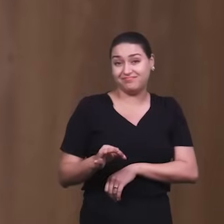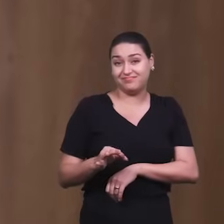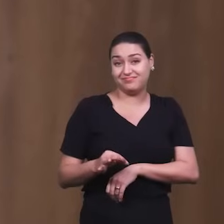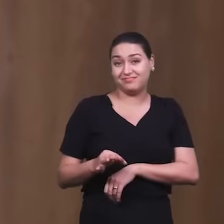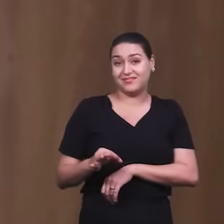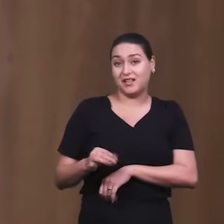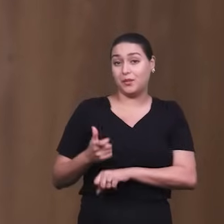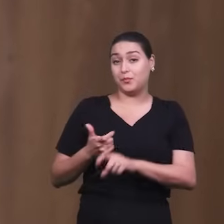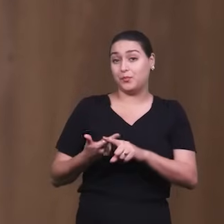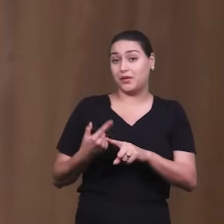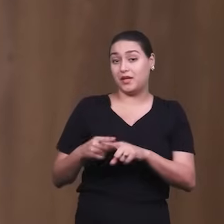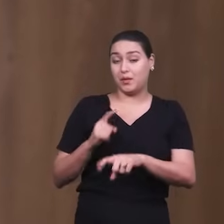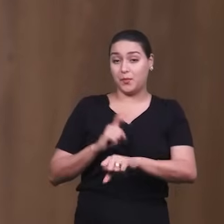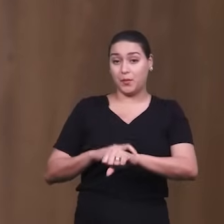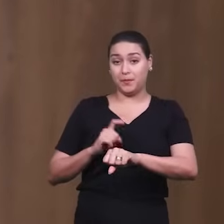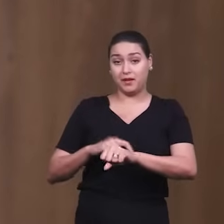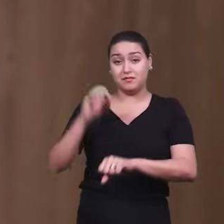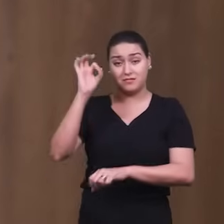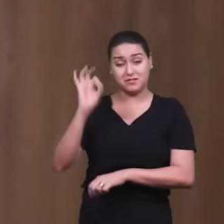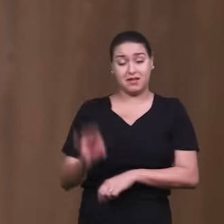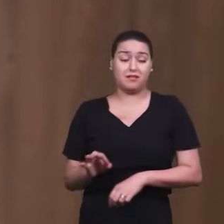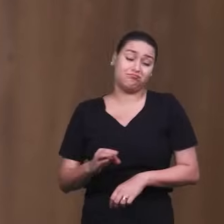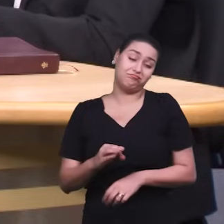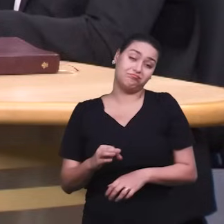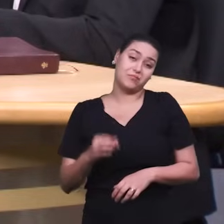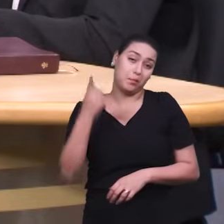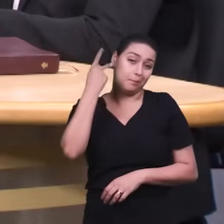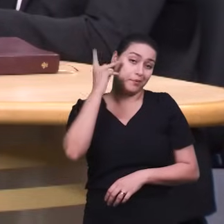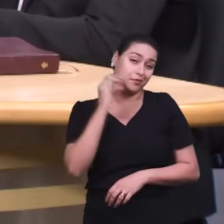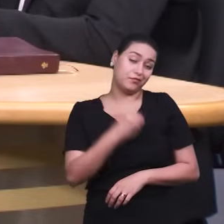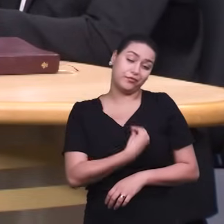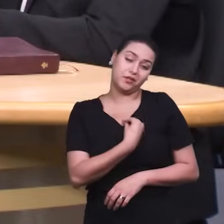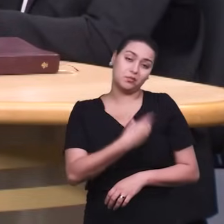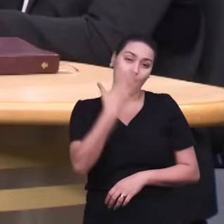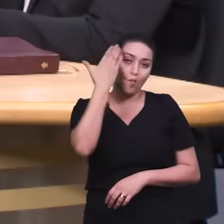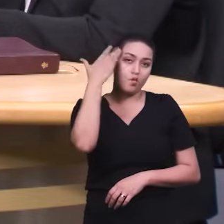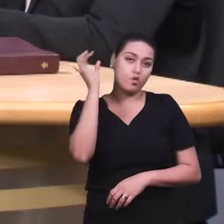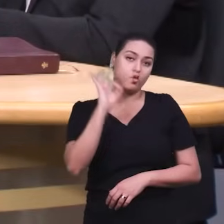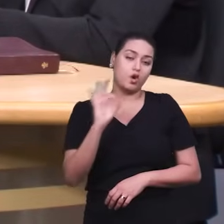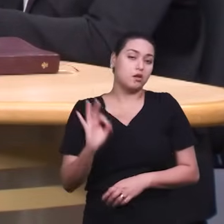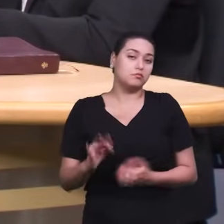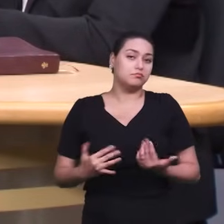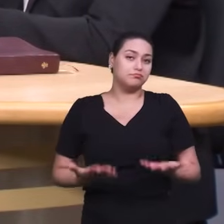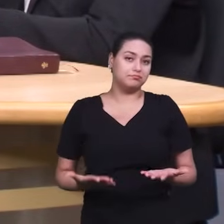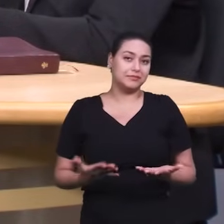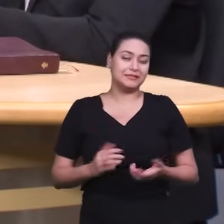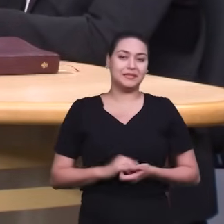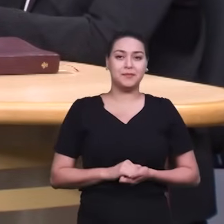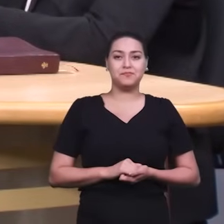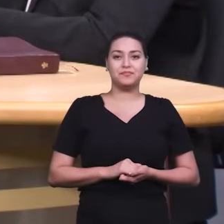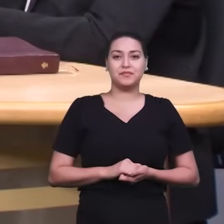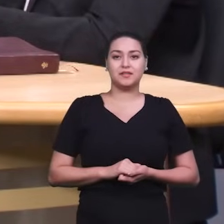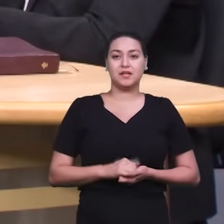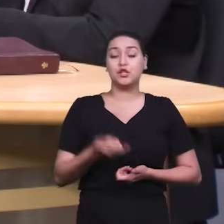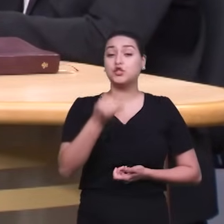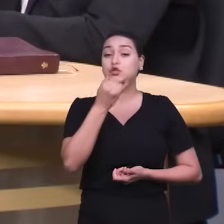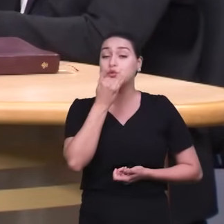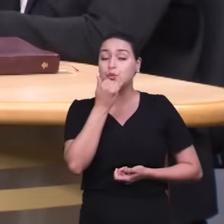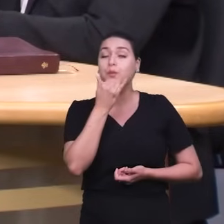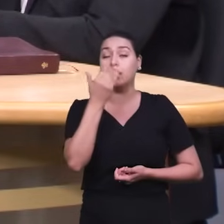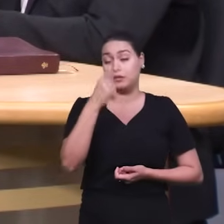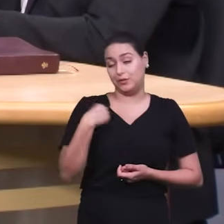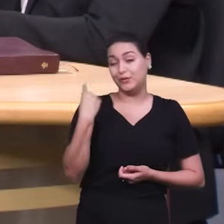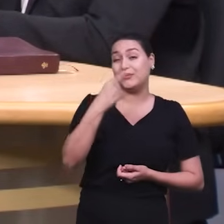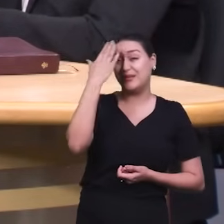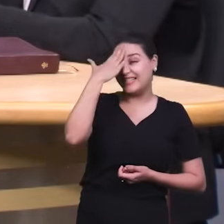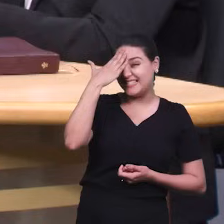vida. Mas nós sabemos, né, pastor, que para o servo de Deus, né, existe um segredo.